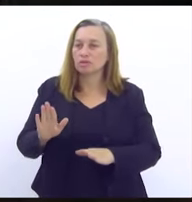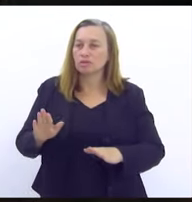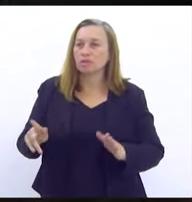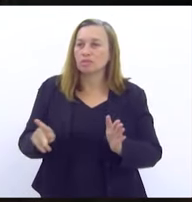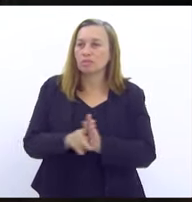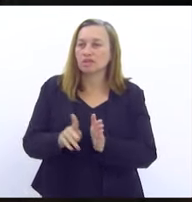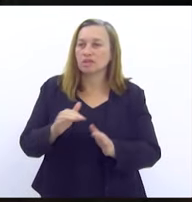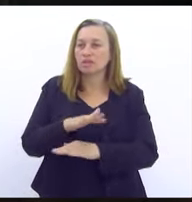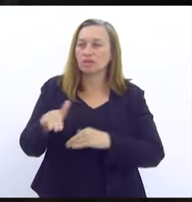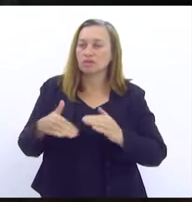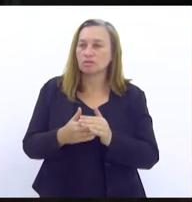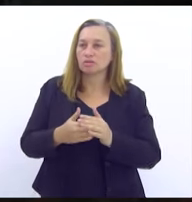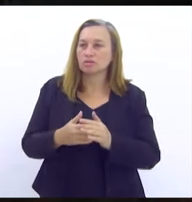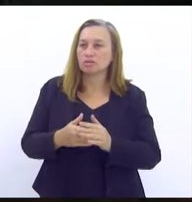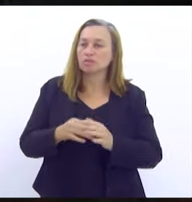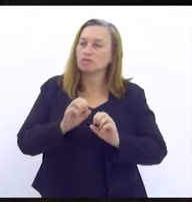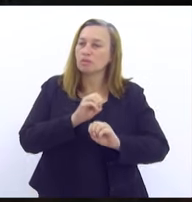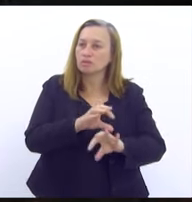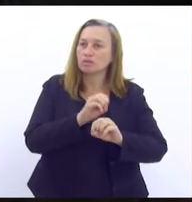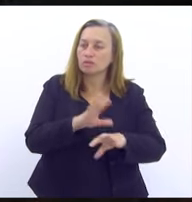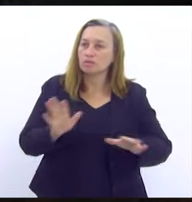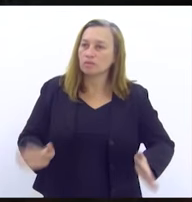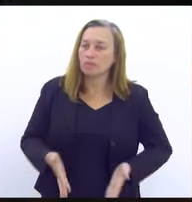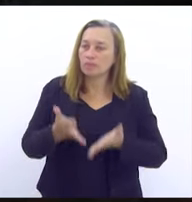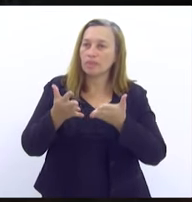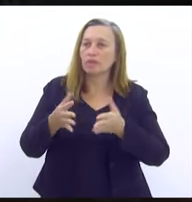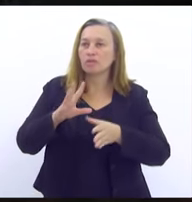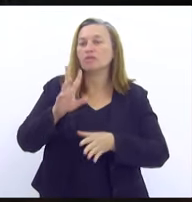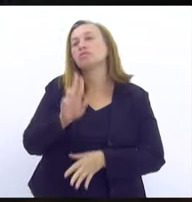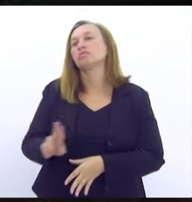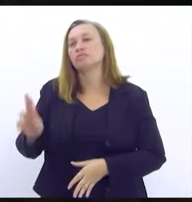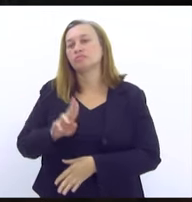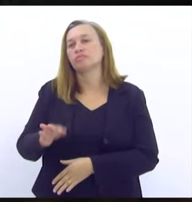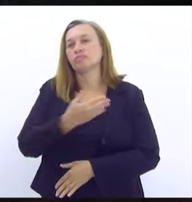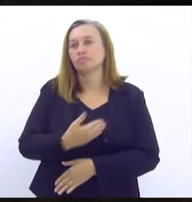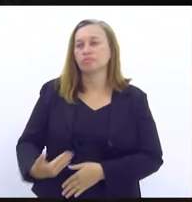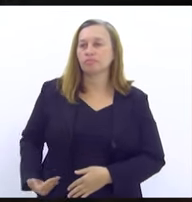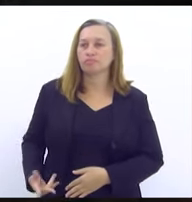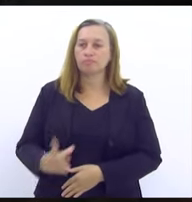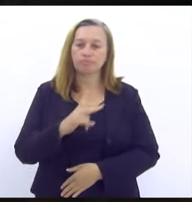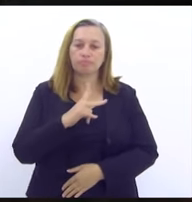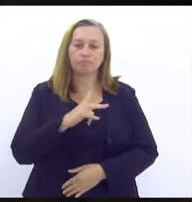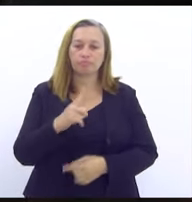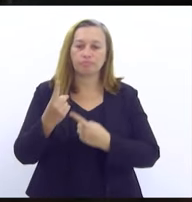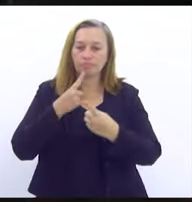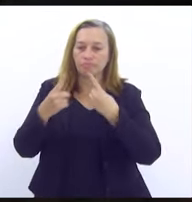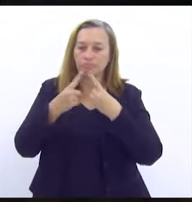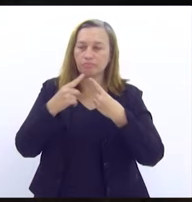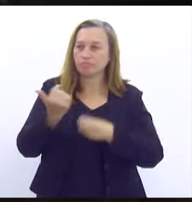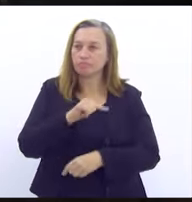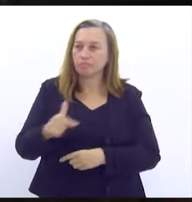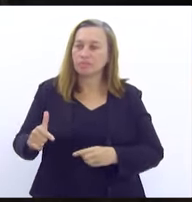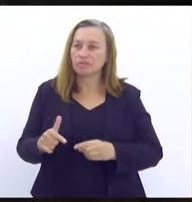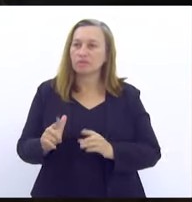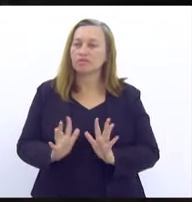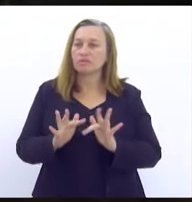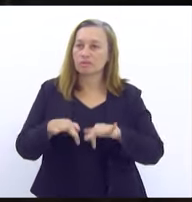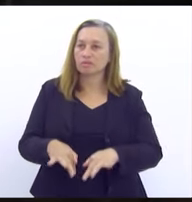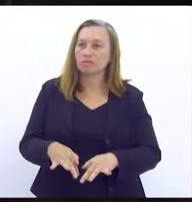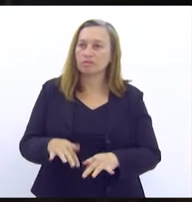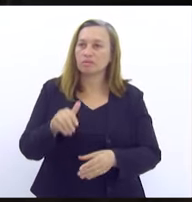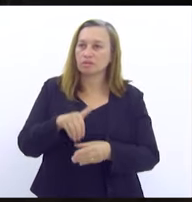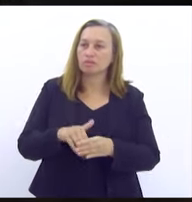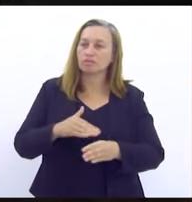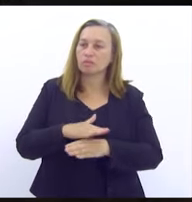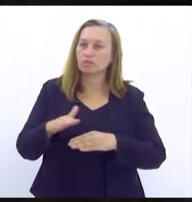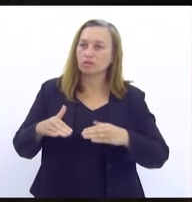que promove o auxílio e incentivo ao ingresso das universidades públicas e privadas. Em discussão, não havendo quem queira discutir, encerrada a discussão,